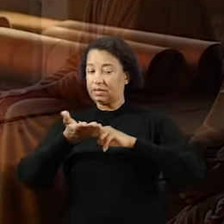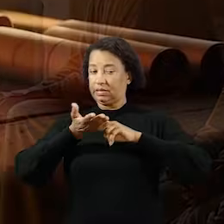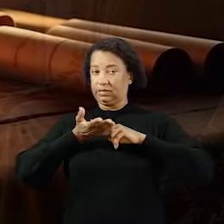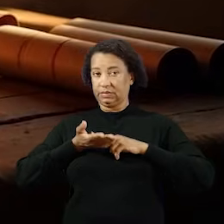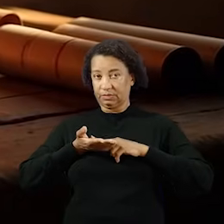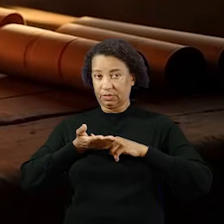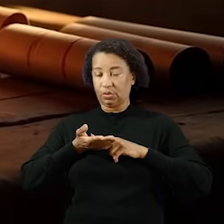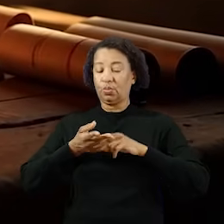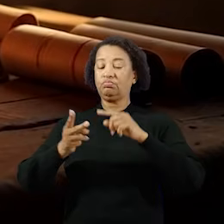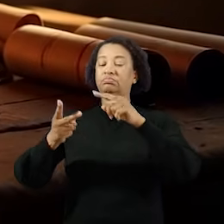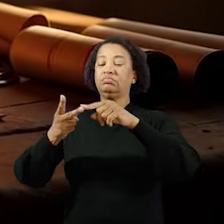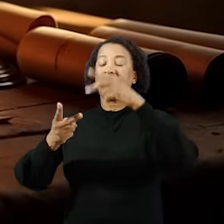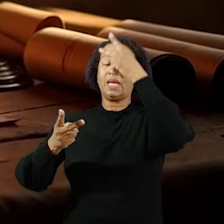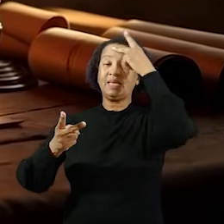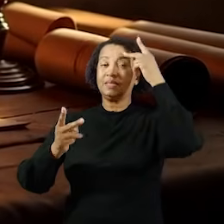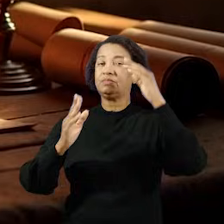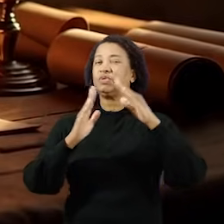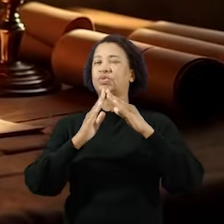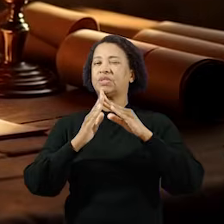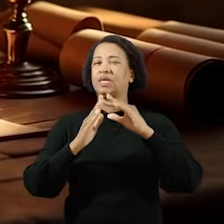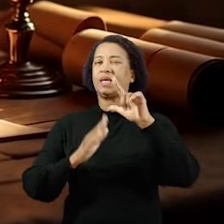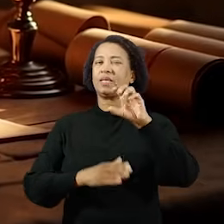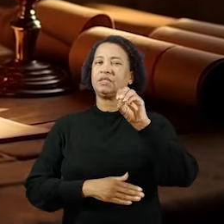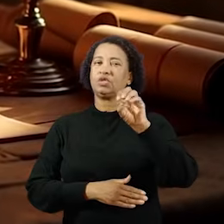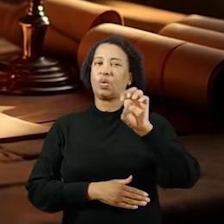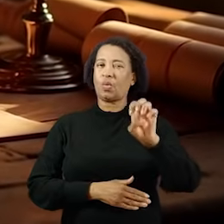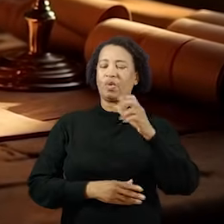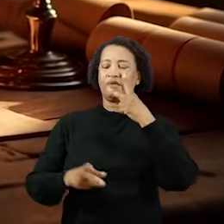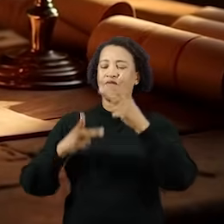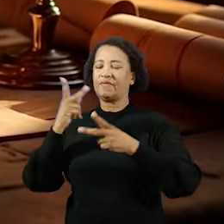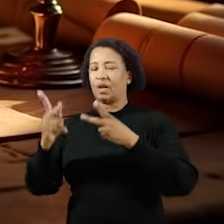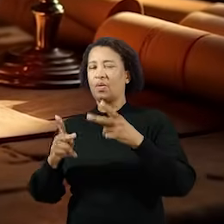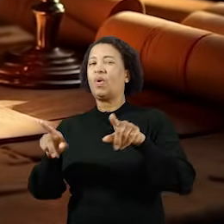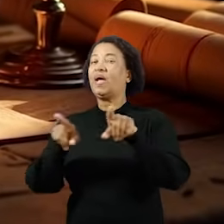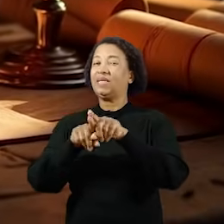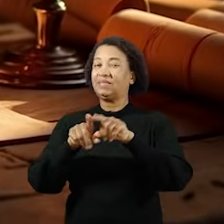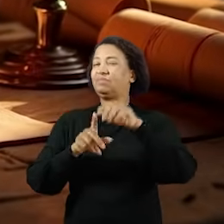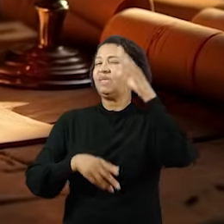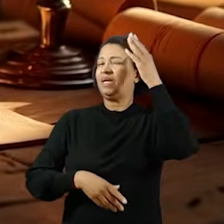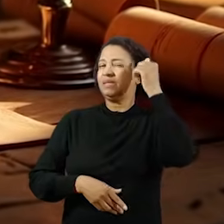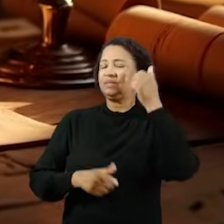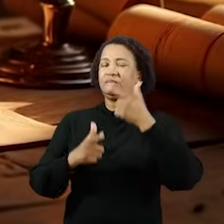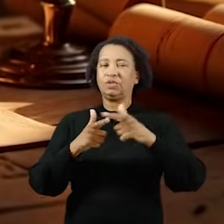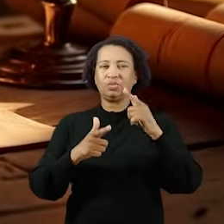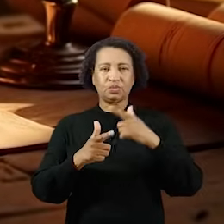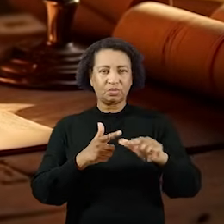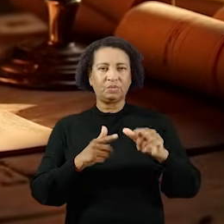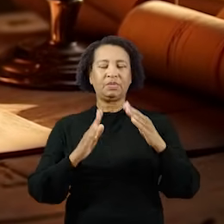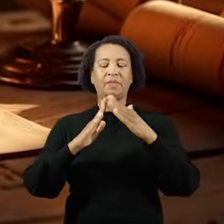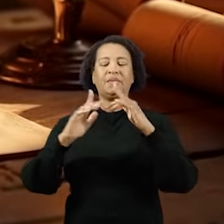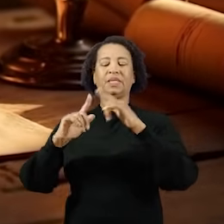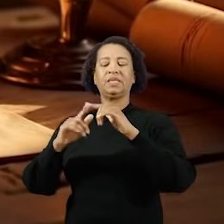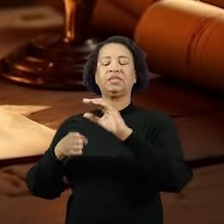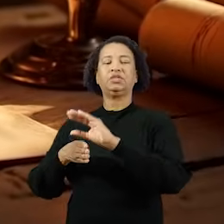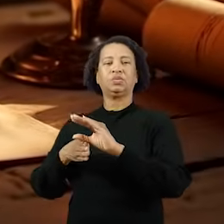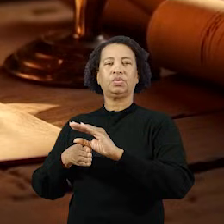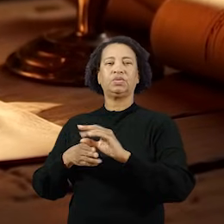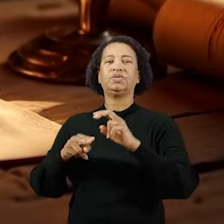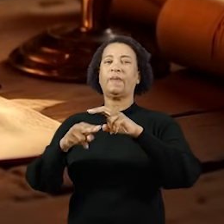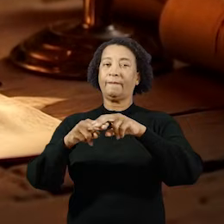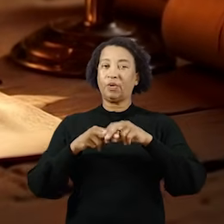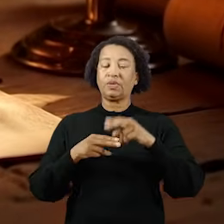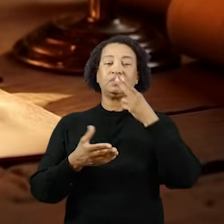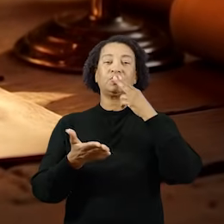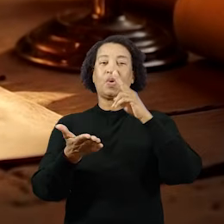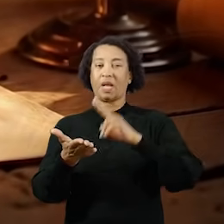tinha recebido e aquelas pessoas da casa de Cloe, então ele ficou sabendo dos problemas da igreja em Corinto. Portanto,